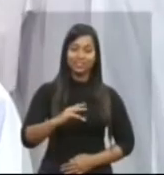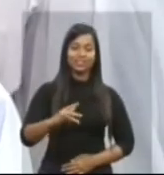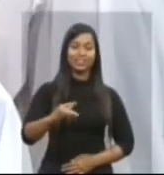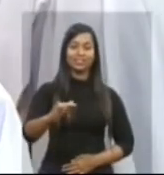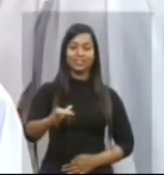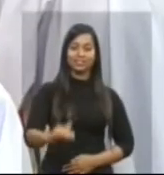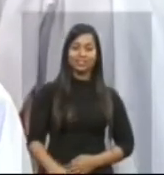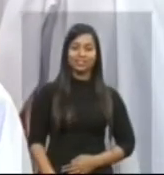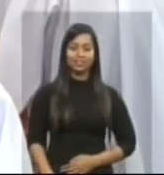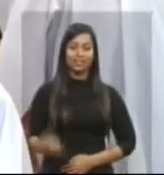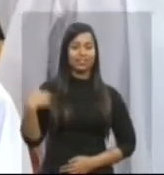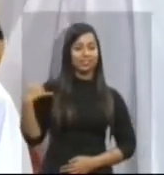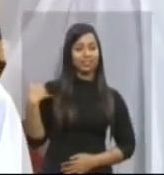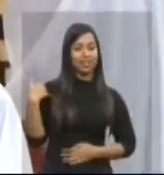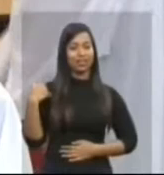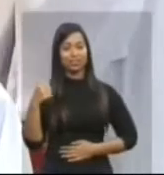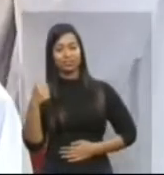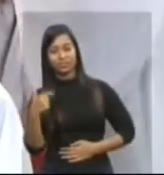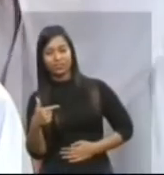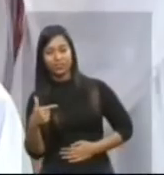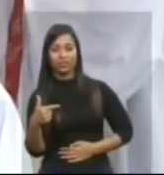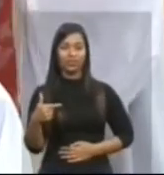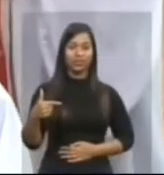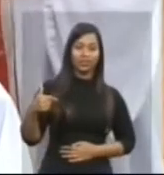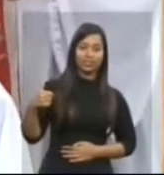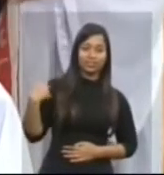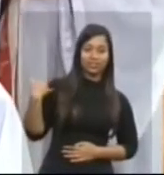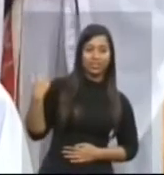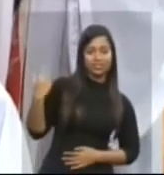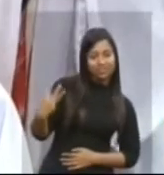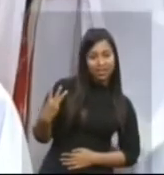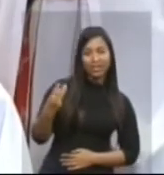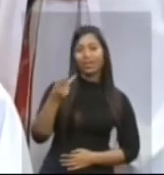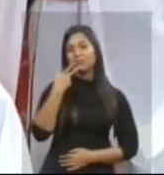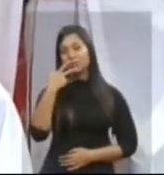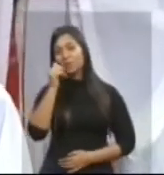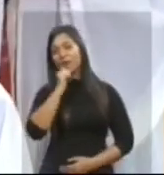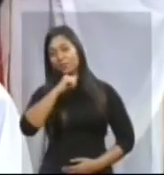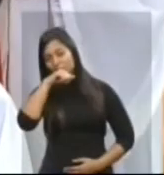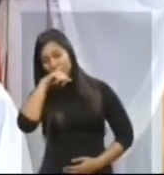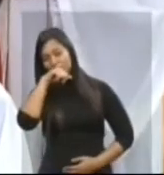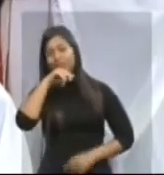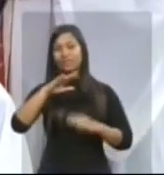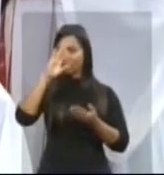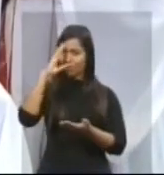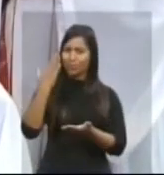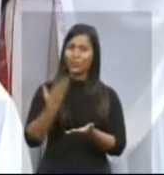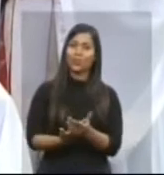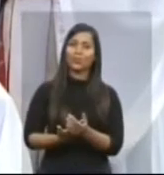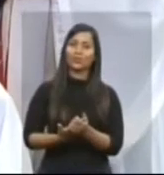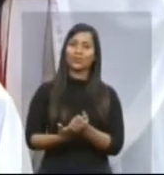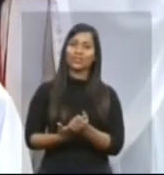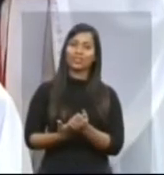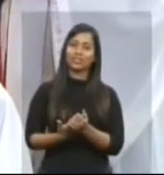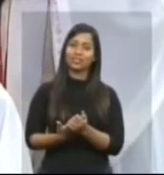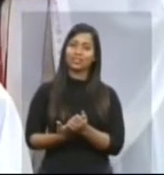de 2, 3 anos pede alguma coisa, papai e mamãe, vai com muita confiança, com